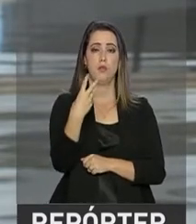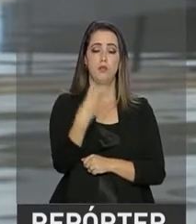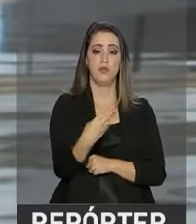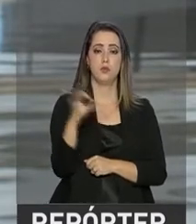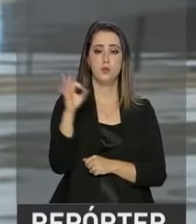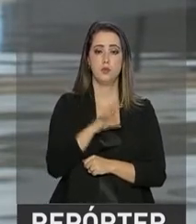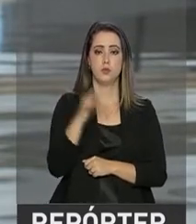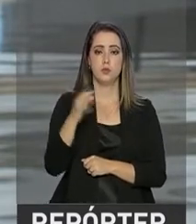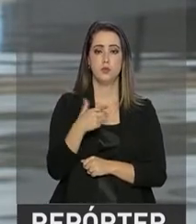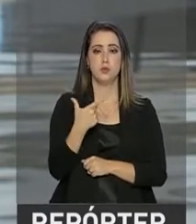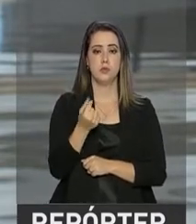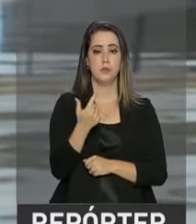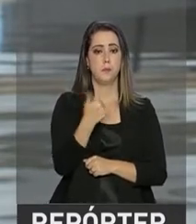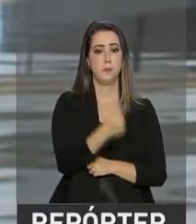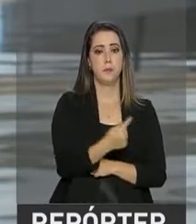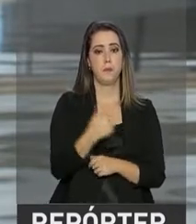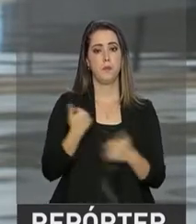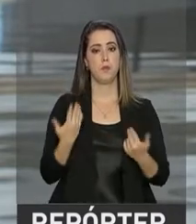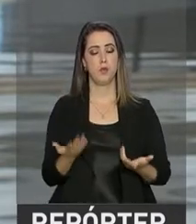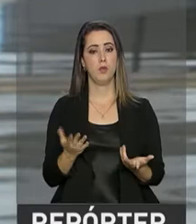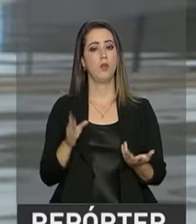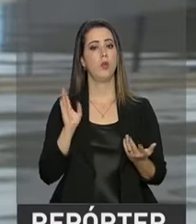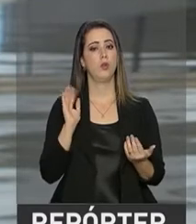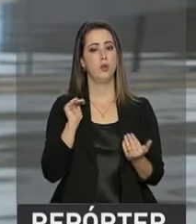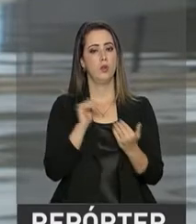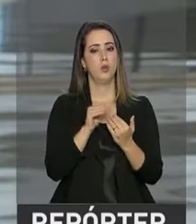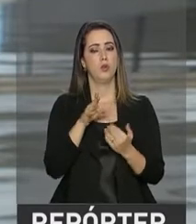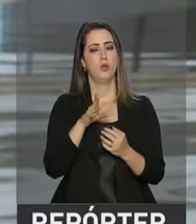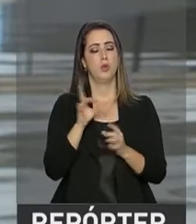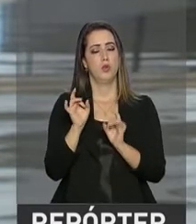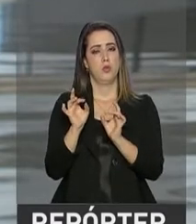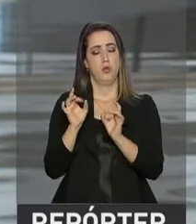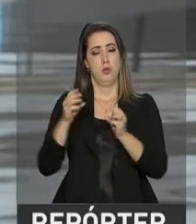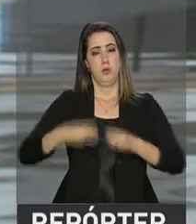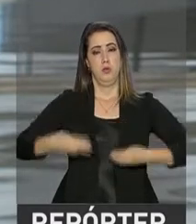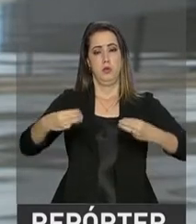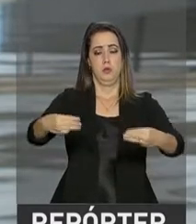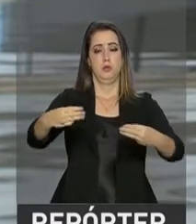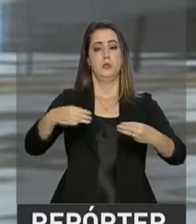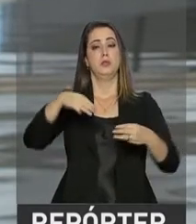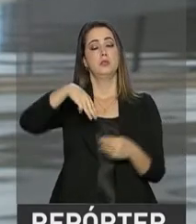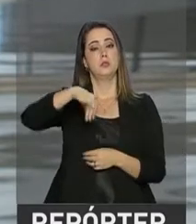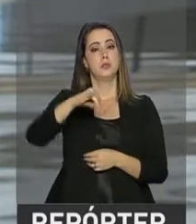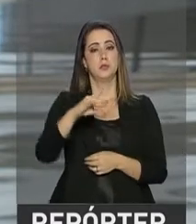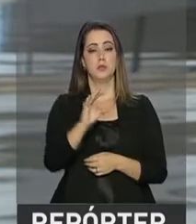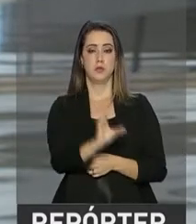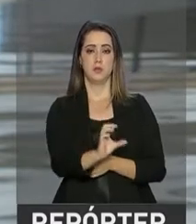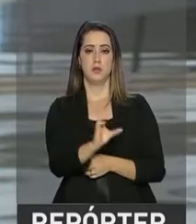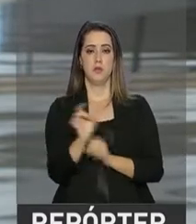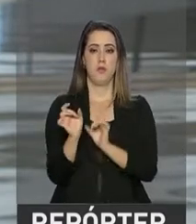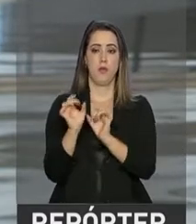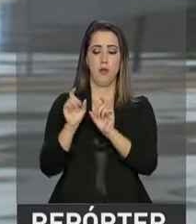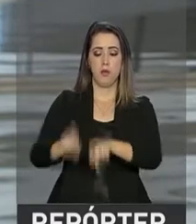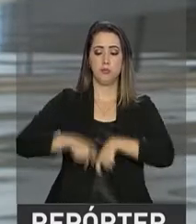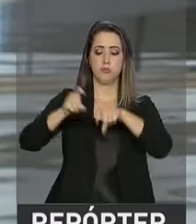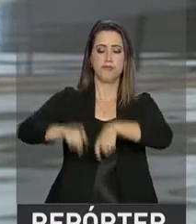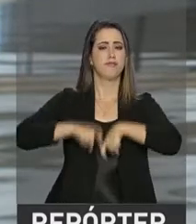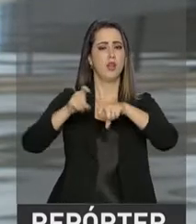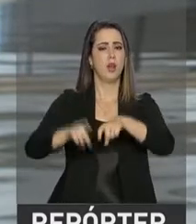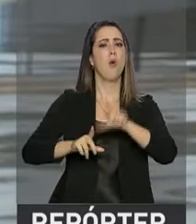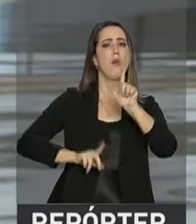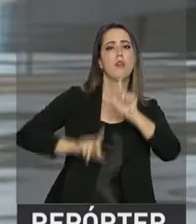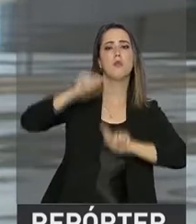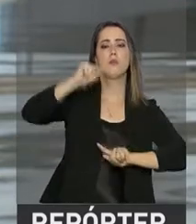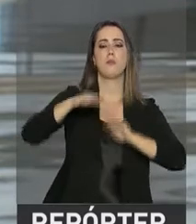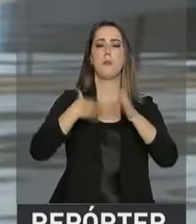total em 2017. No informe do Ministério da Indústria, Comércio Exterior e Serviços, a safra agrícola recorde,